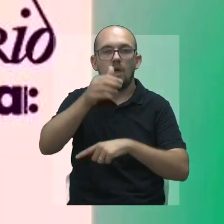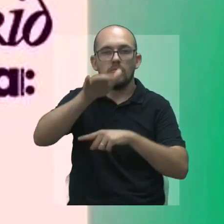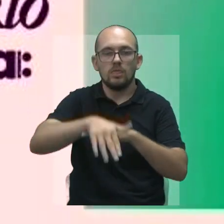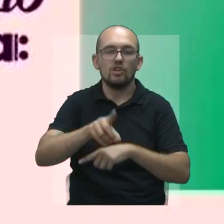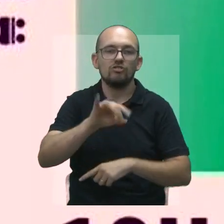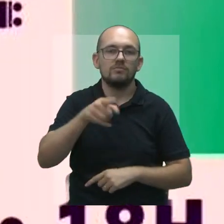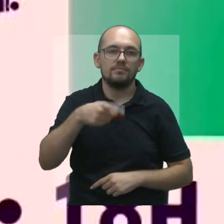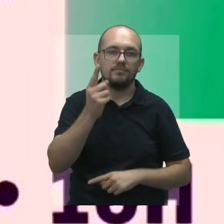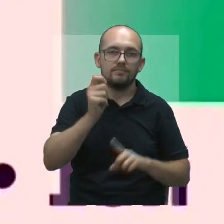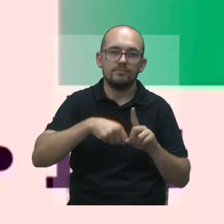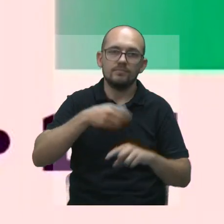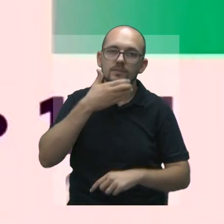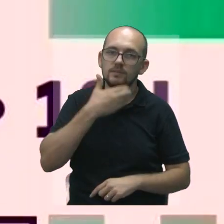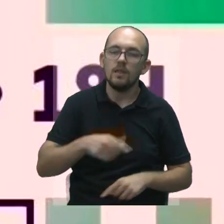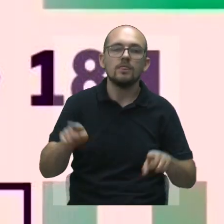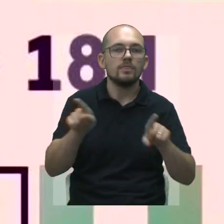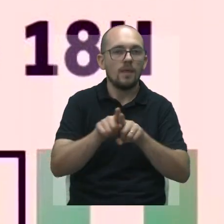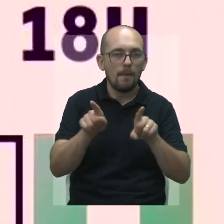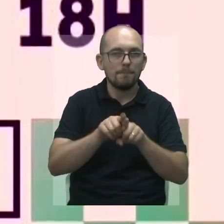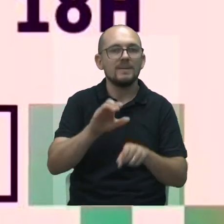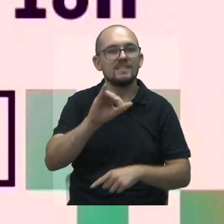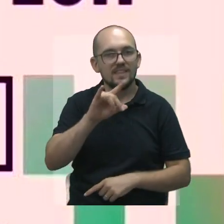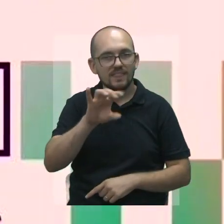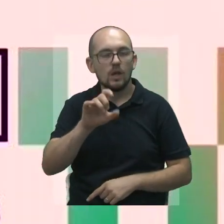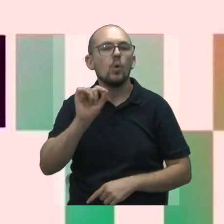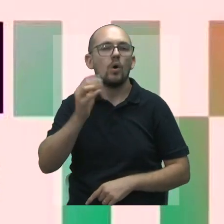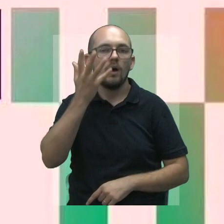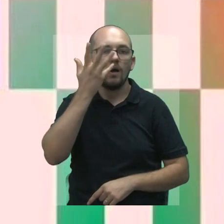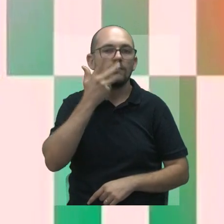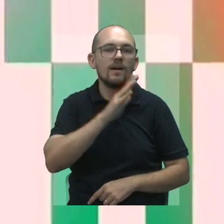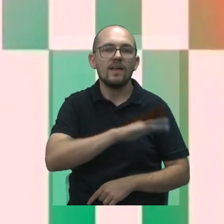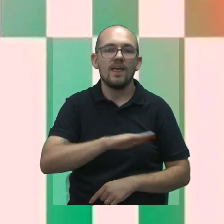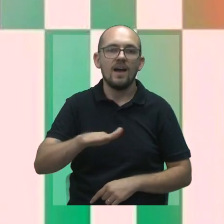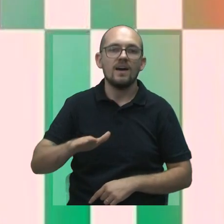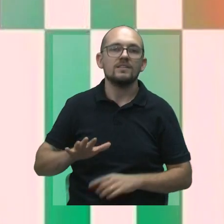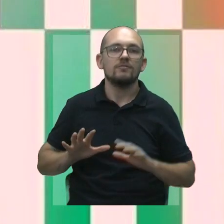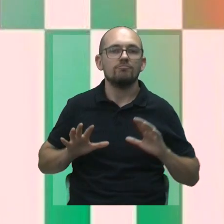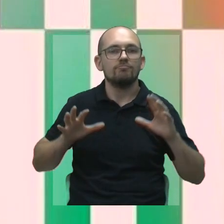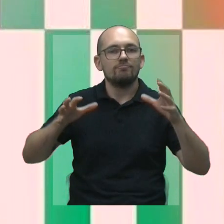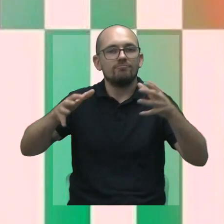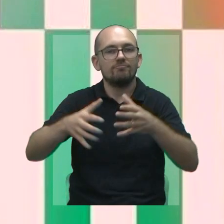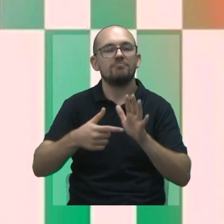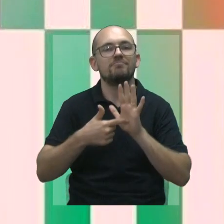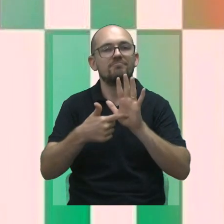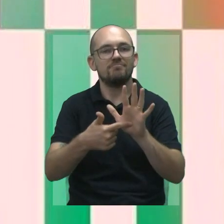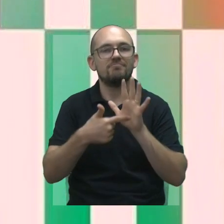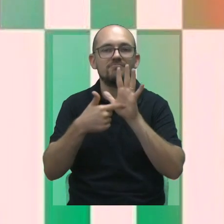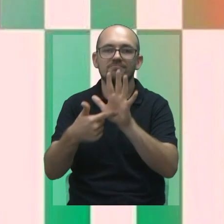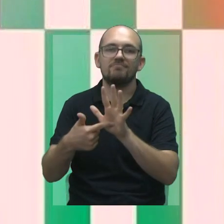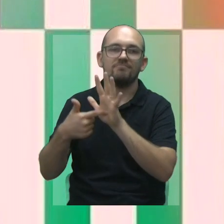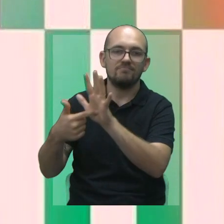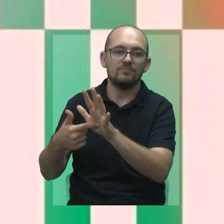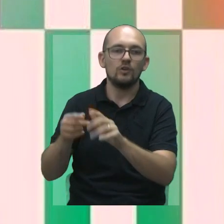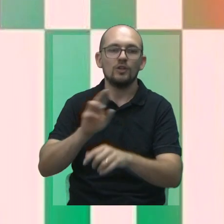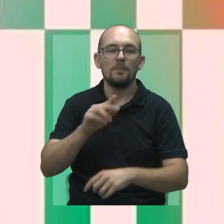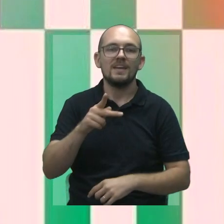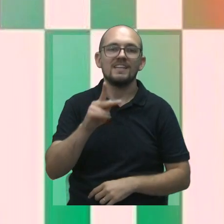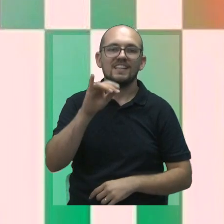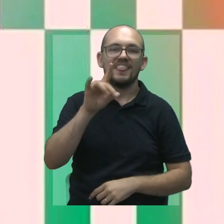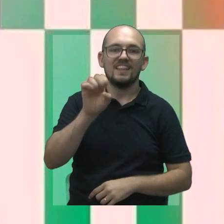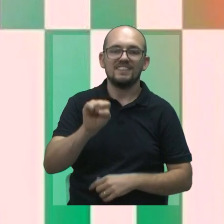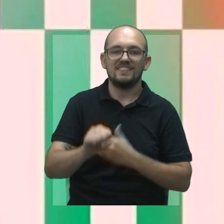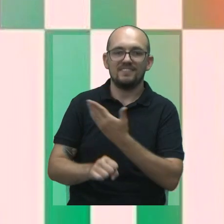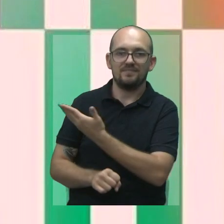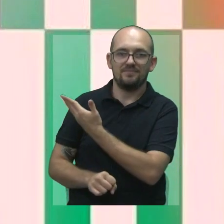de dezembro, também no CID, as crianças do conservatório vão se apresentar. É o Kids em